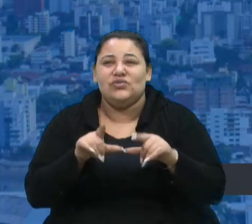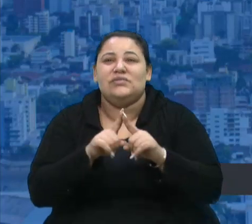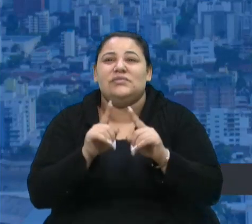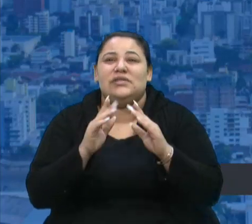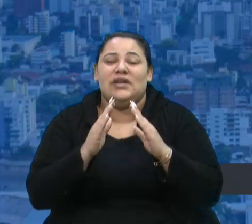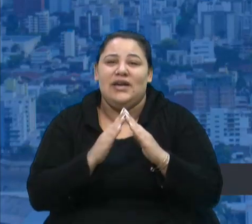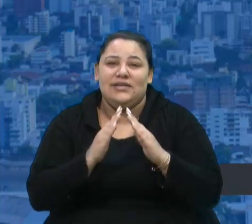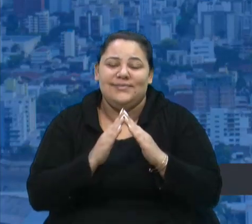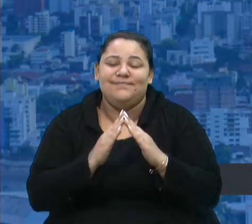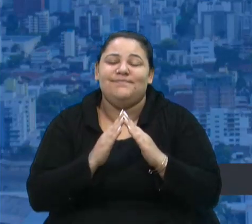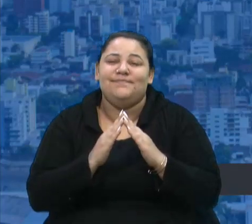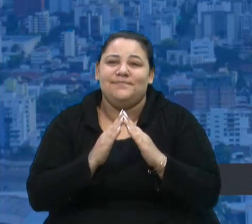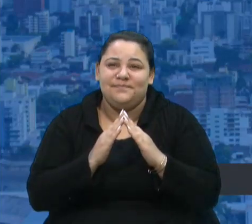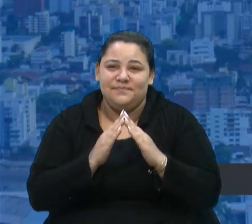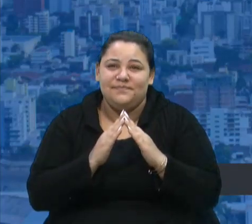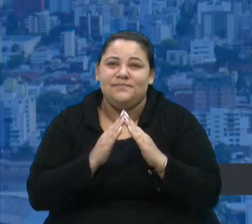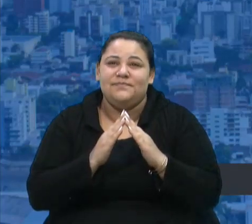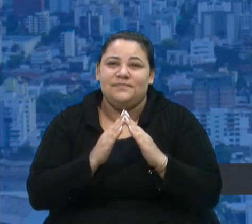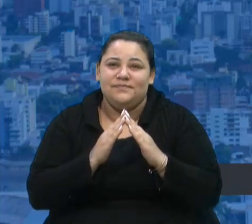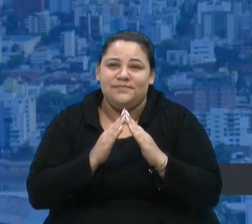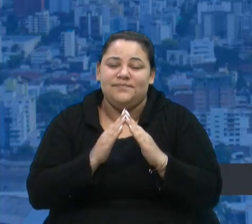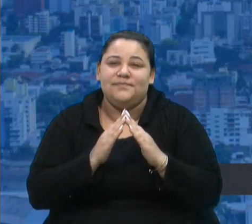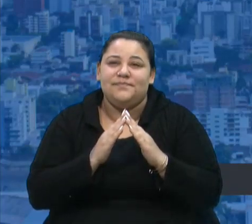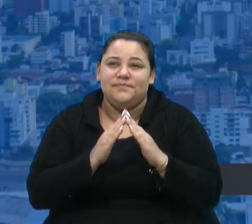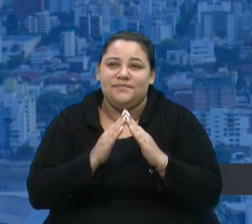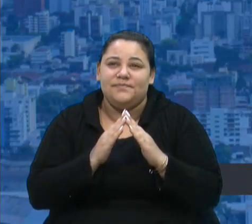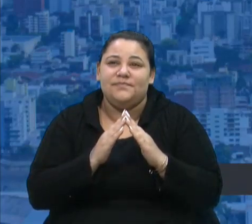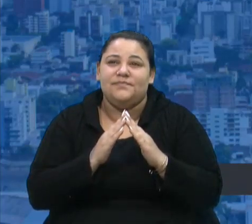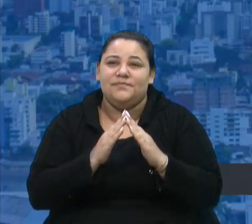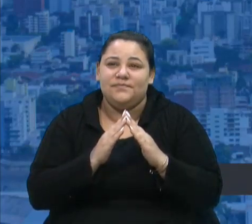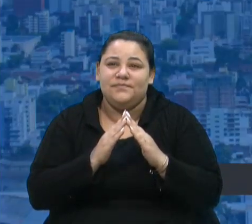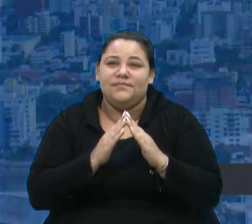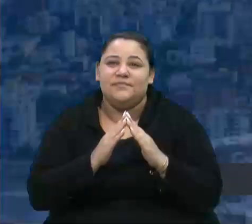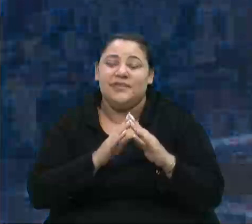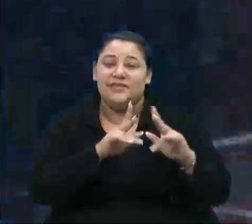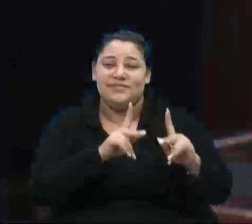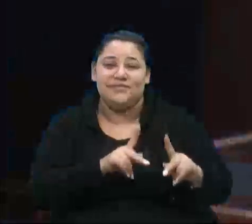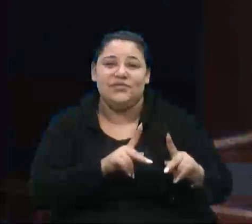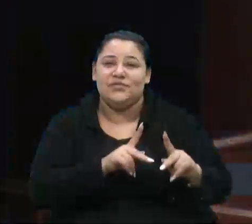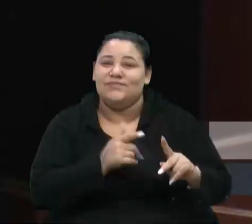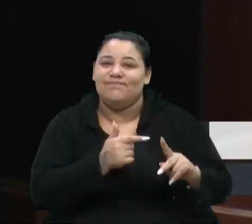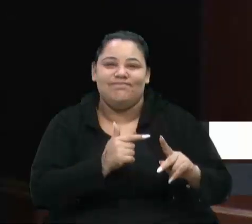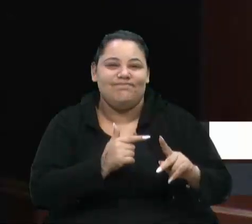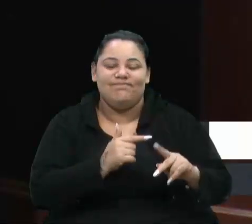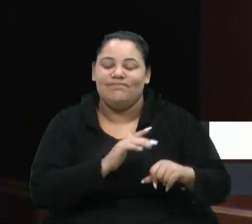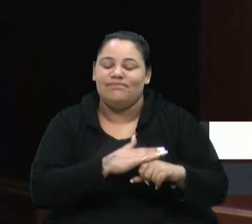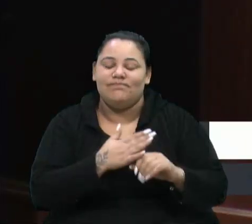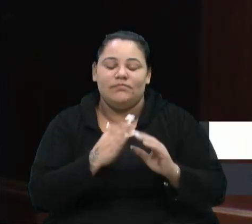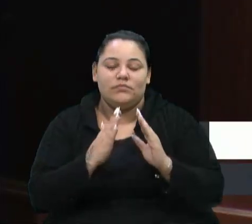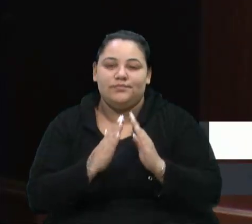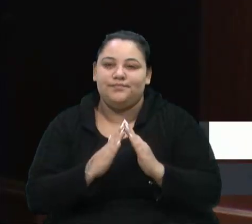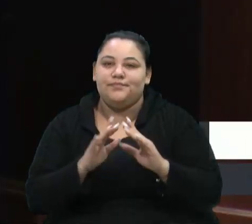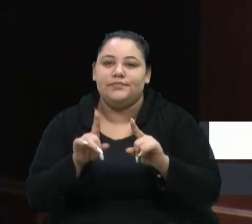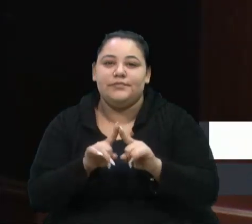também deixando os proprietários da casa sem casa. Também,